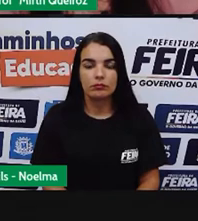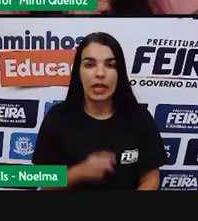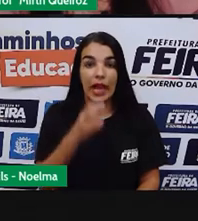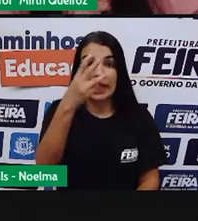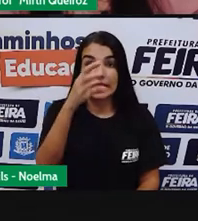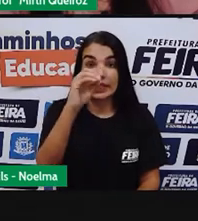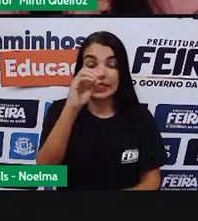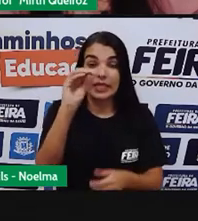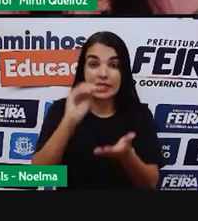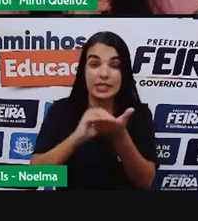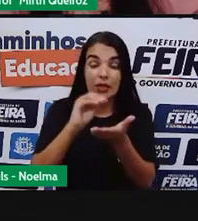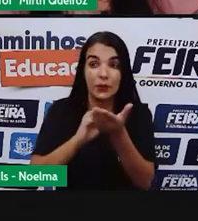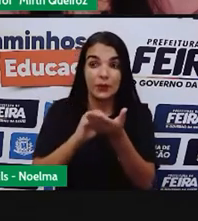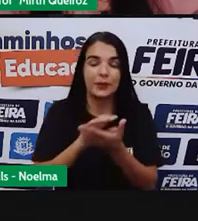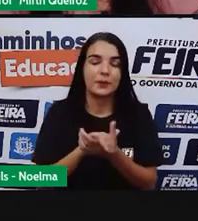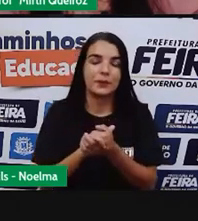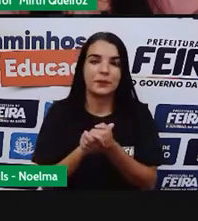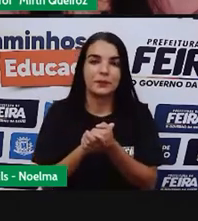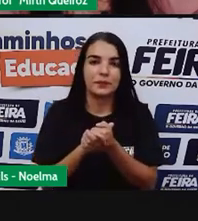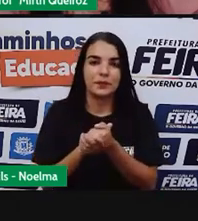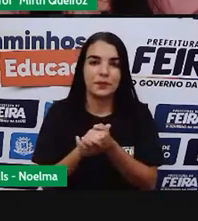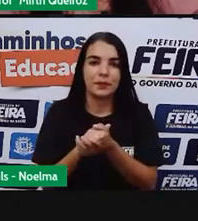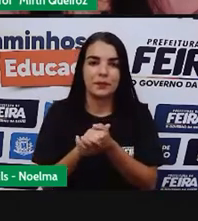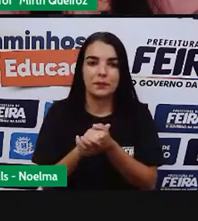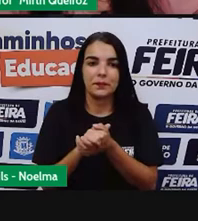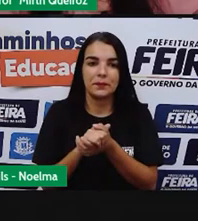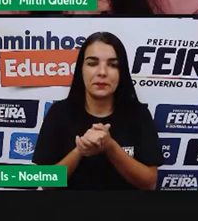Trinta segundos já foram.